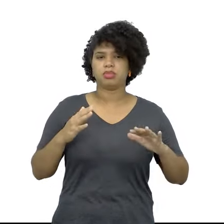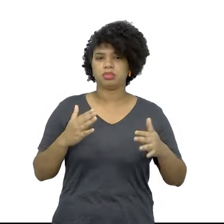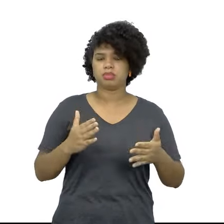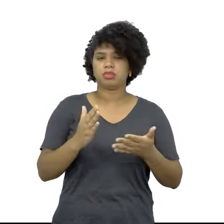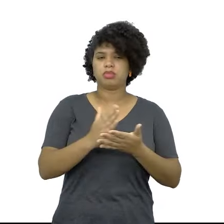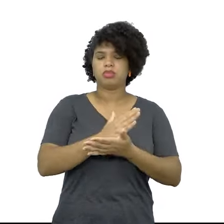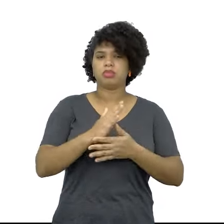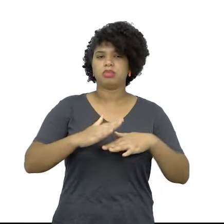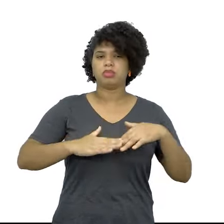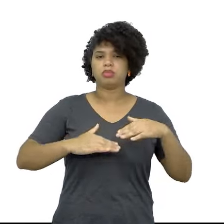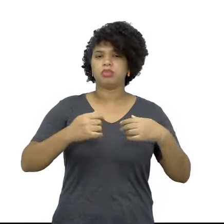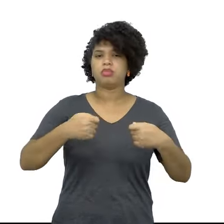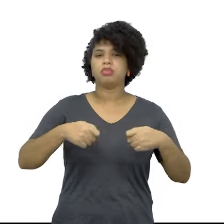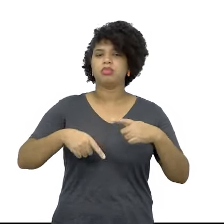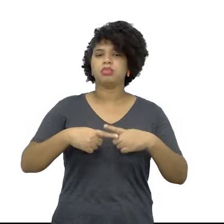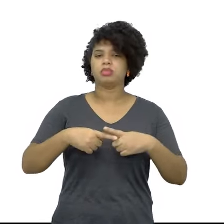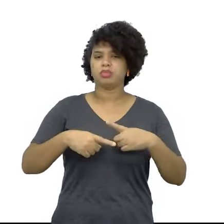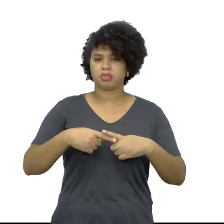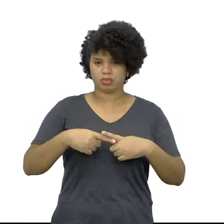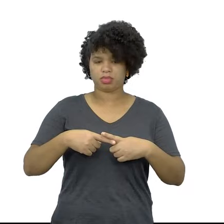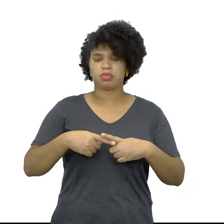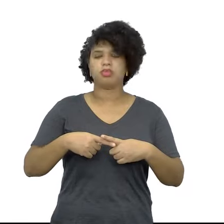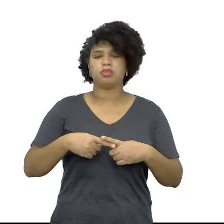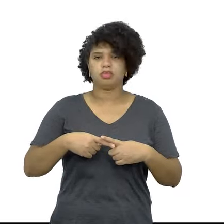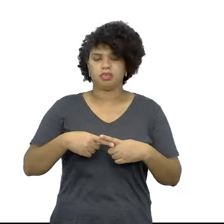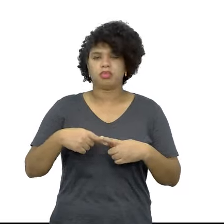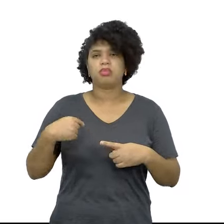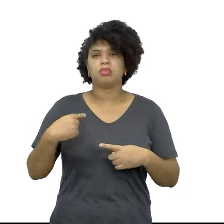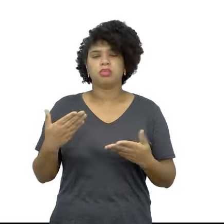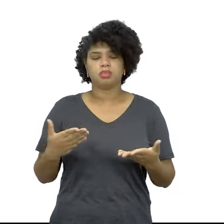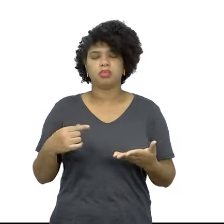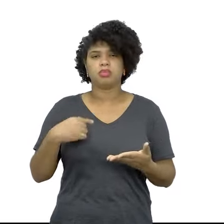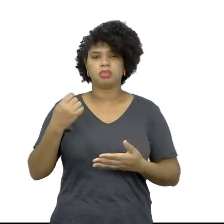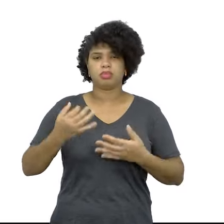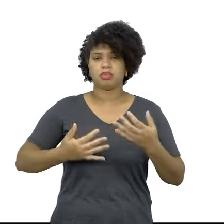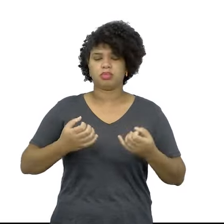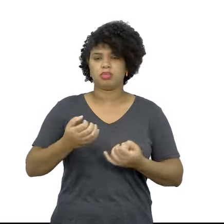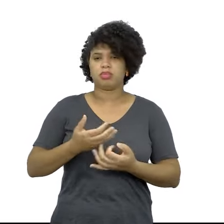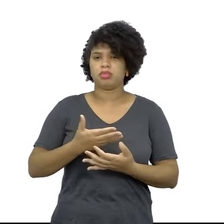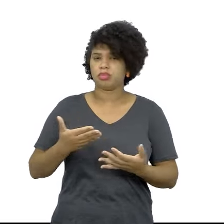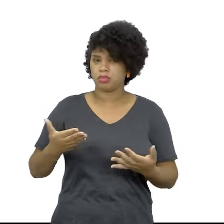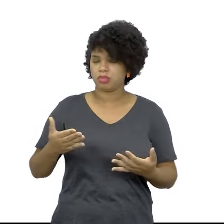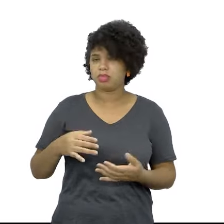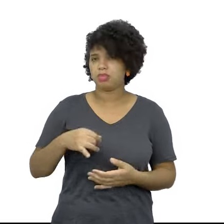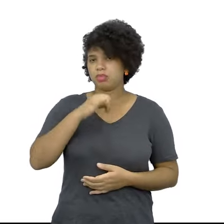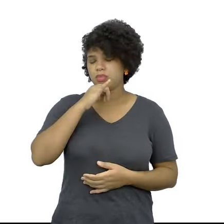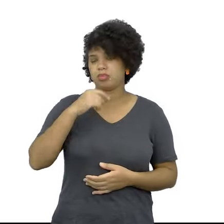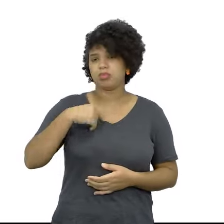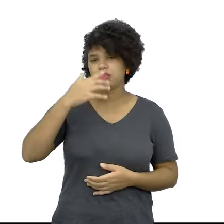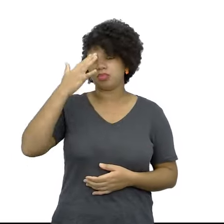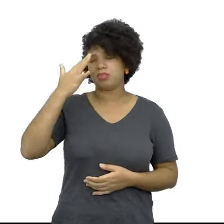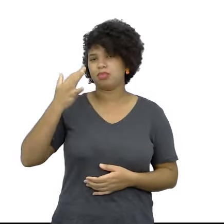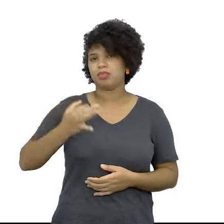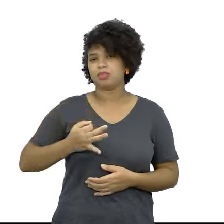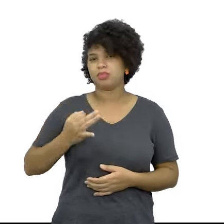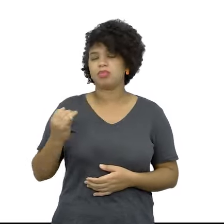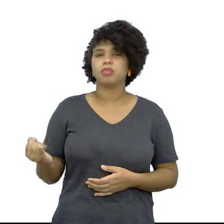algumas habilidades? Nós vamos falar um pouco sobre isso. Então, em primeiro lugar, nós precisamos compreender como